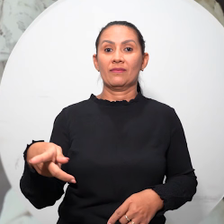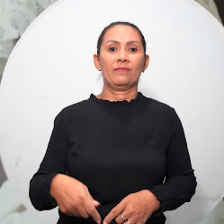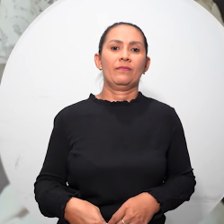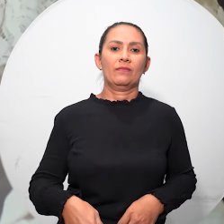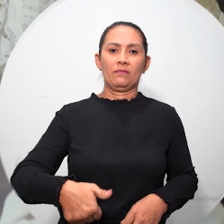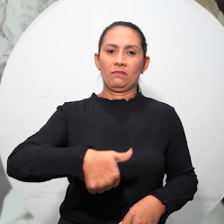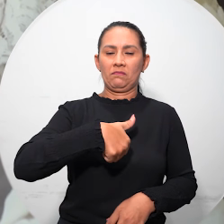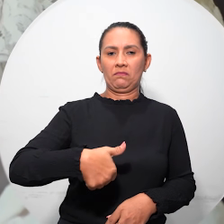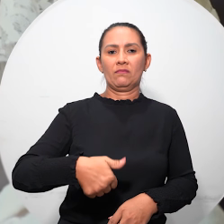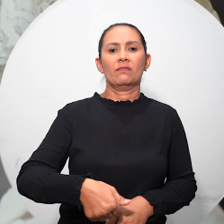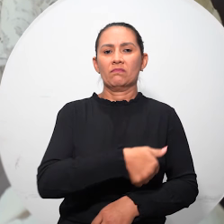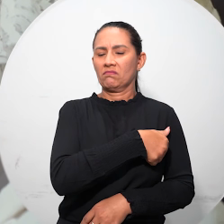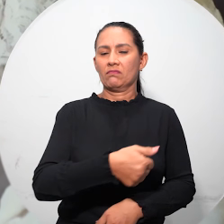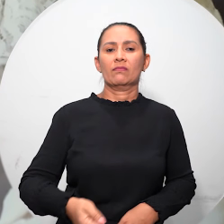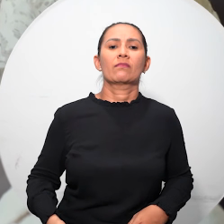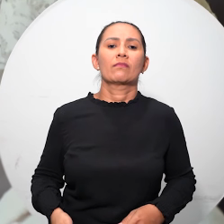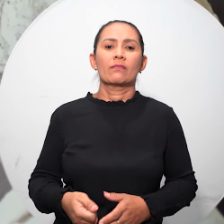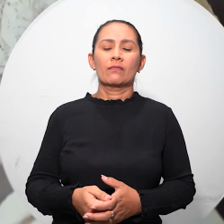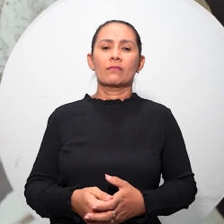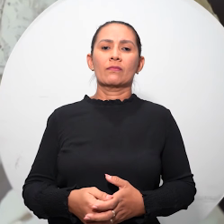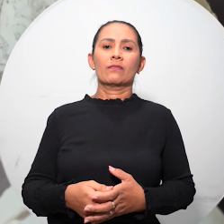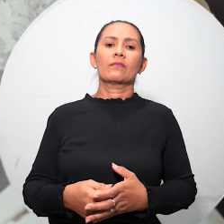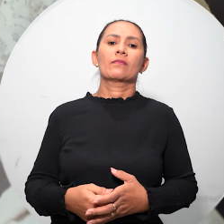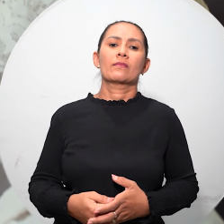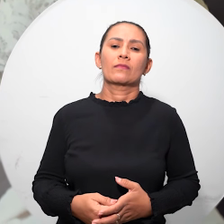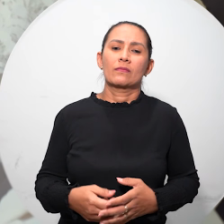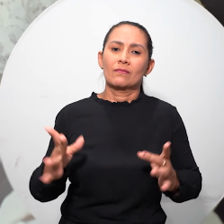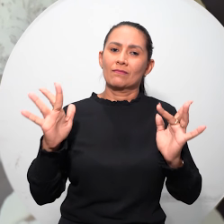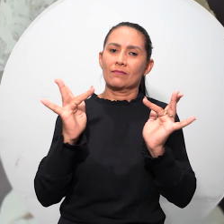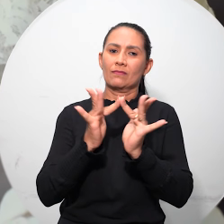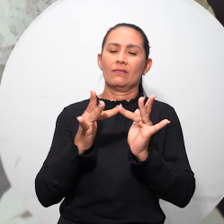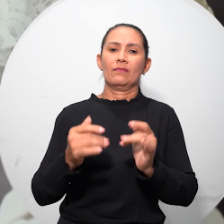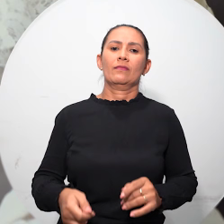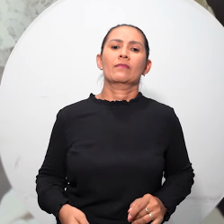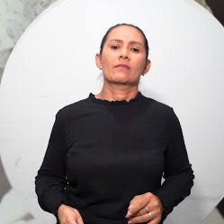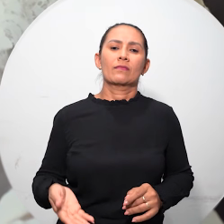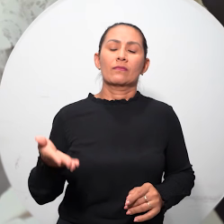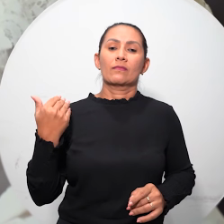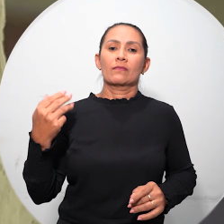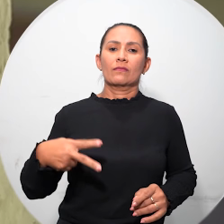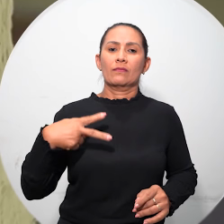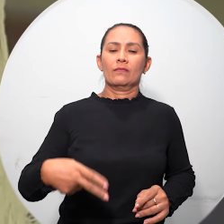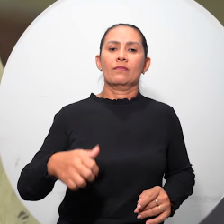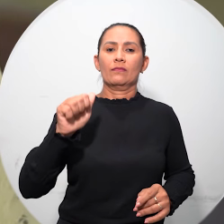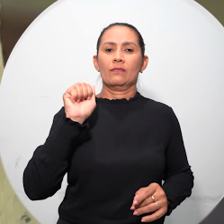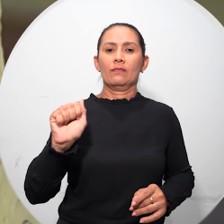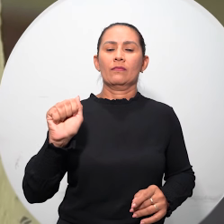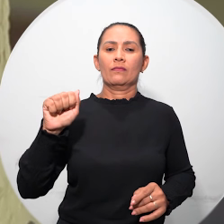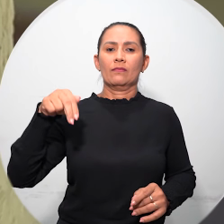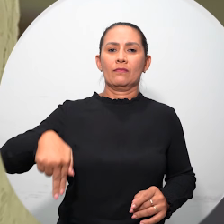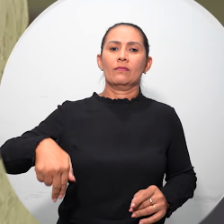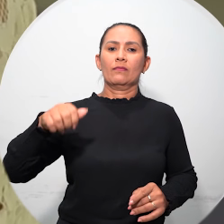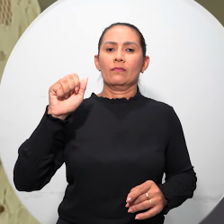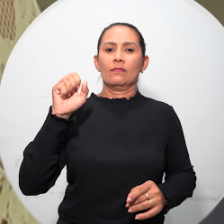ele, apesar do tempo passou. Foi 20 anos que ele faleceu, fez agora no 17 desse mês, fez 20 anos que ele faleceu. Mas eu não esqueço. E eu fui saindo para o colégio,